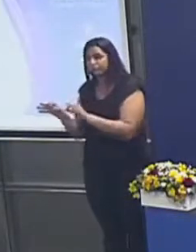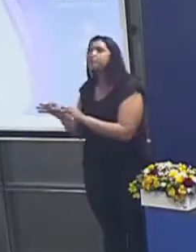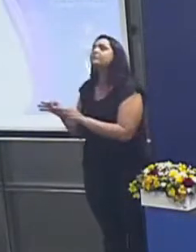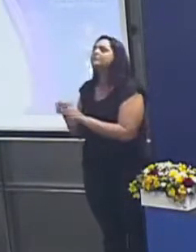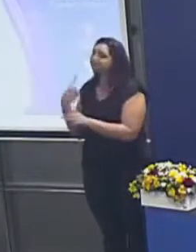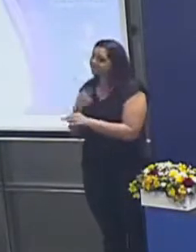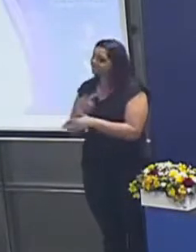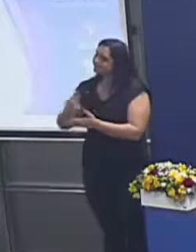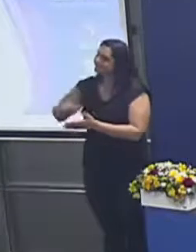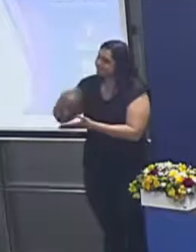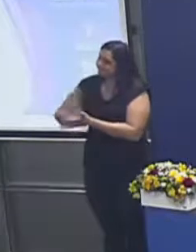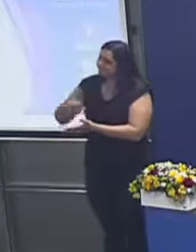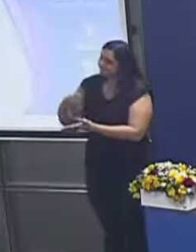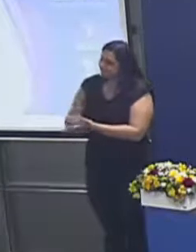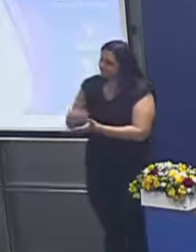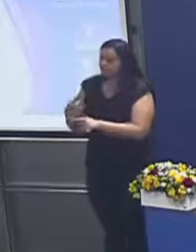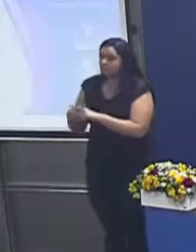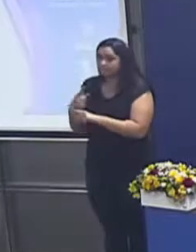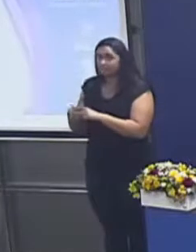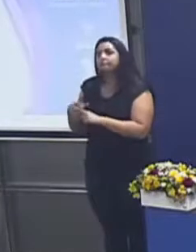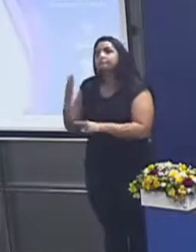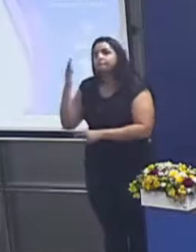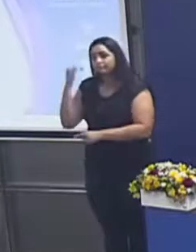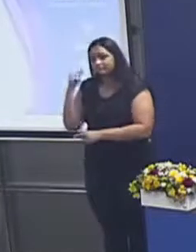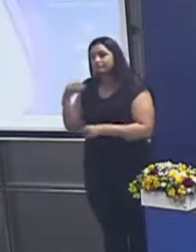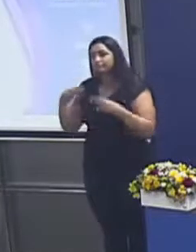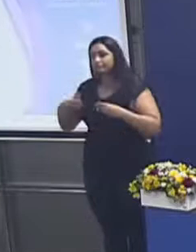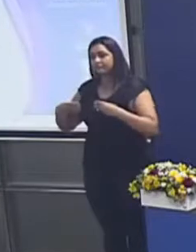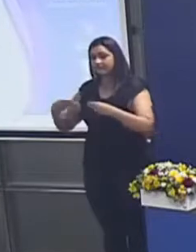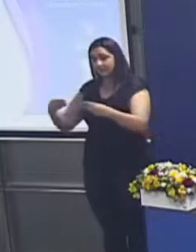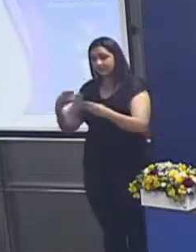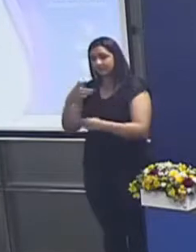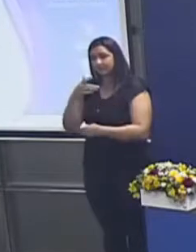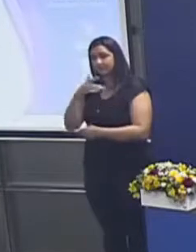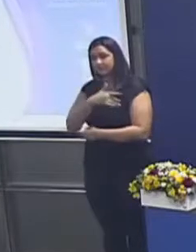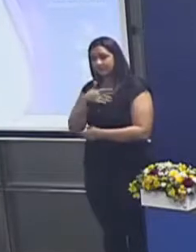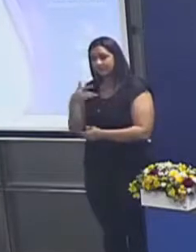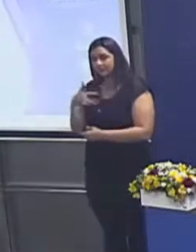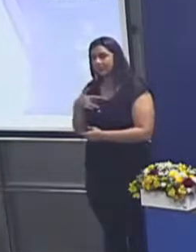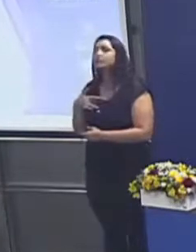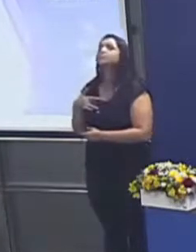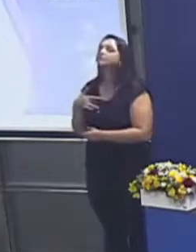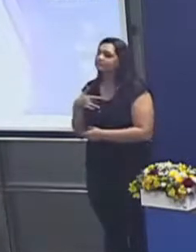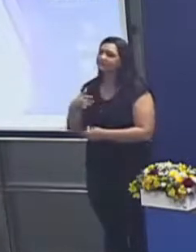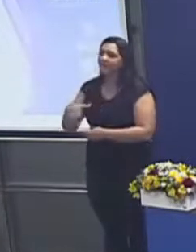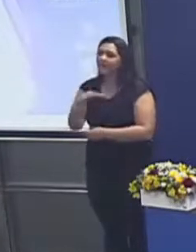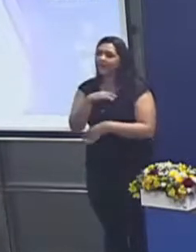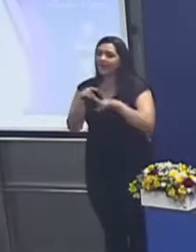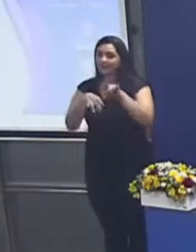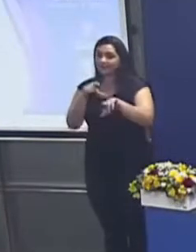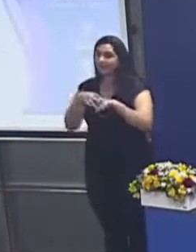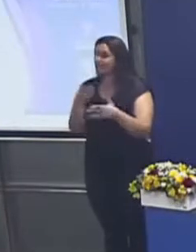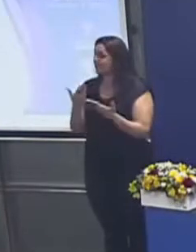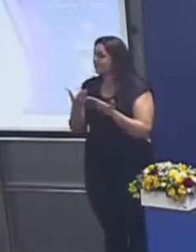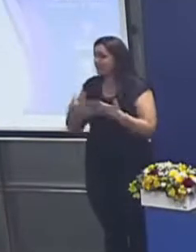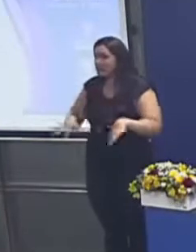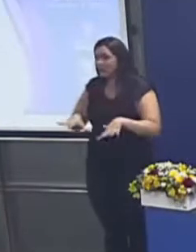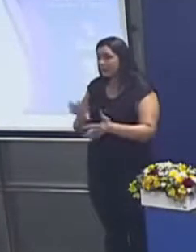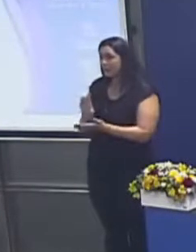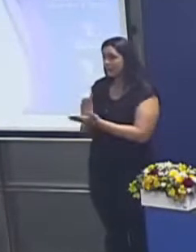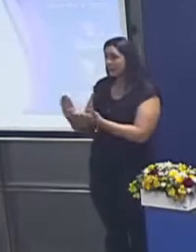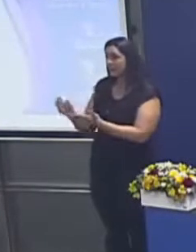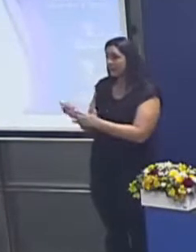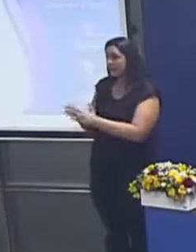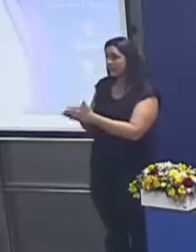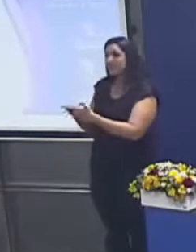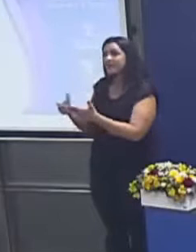sido uma batalha, porque além de o Ministério da Saúde, com sua área técnica, não querer financiar,